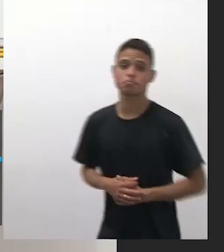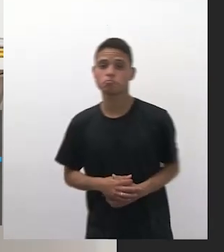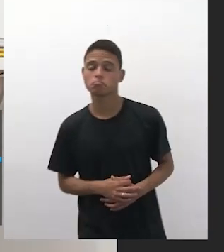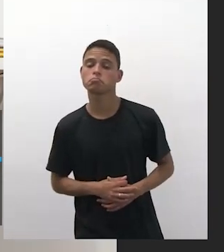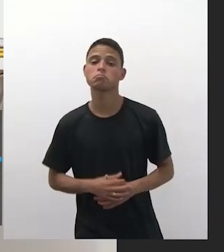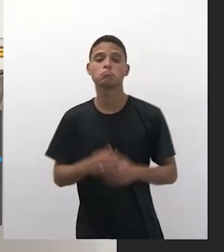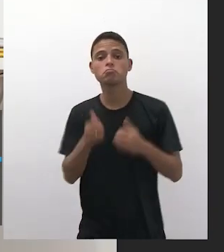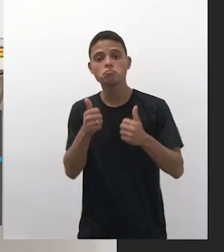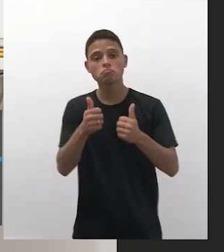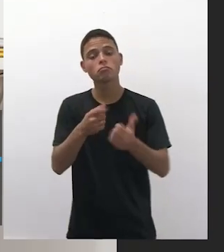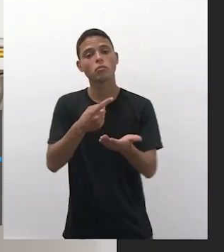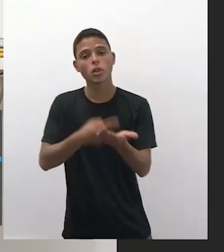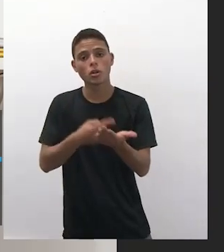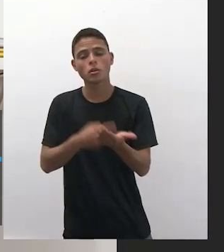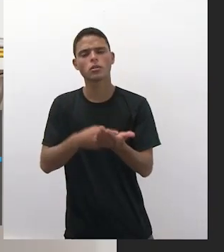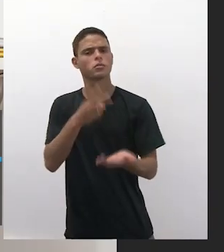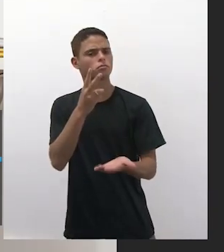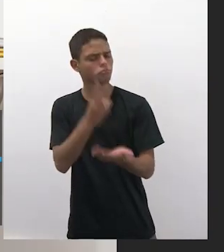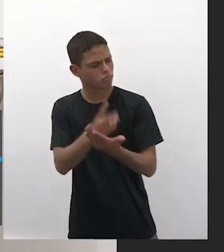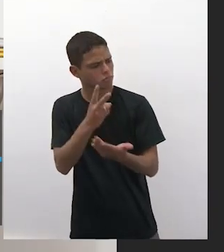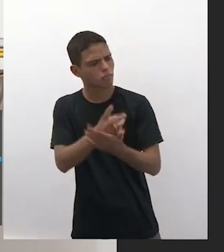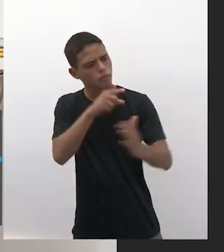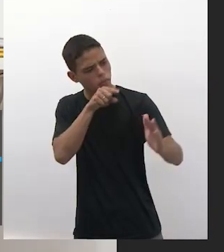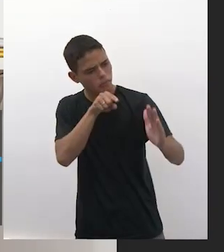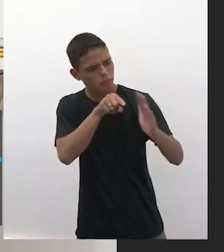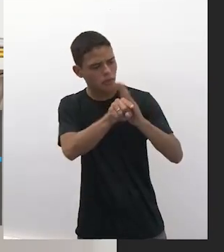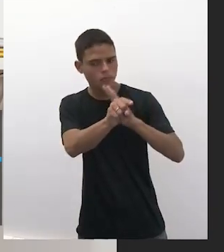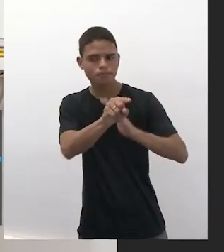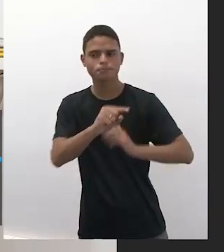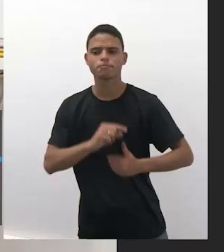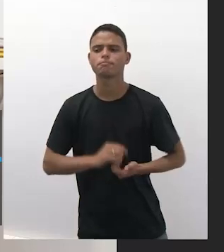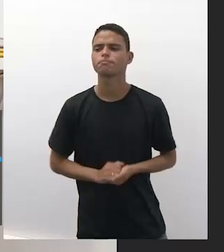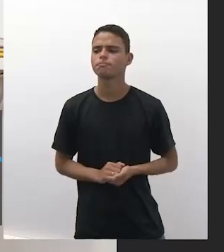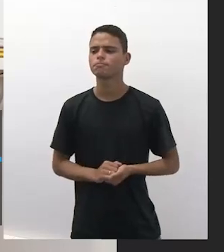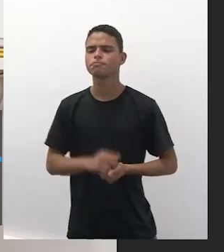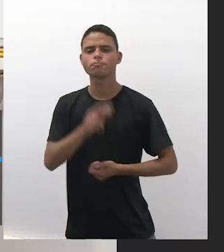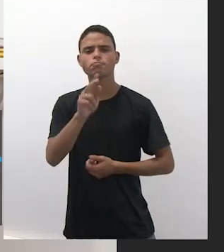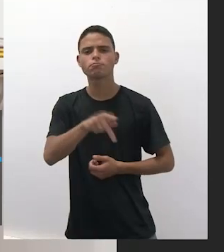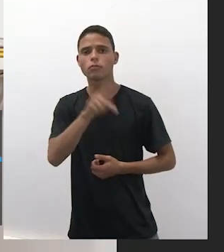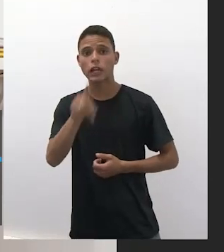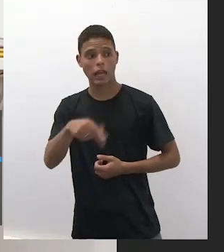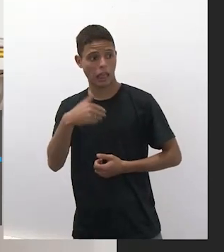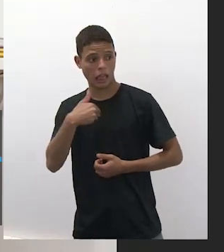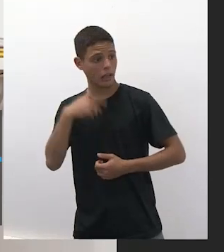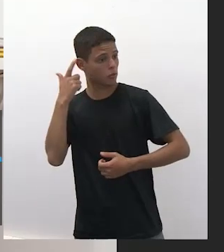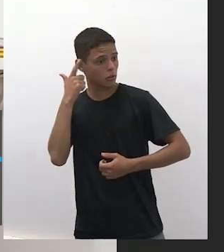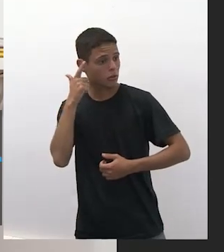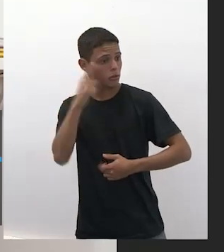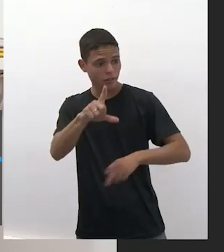Aí todo dia perguntava para ela, né, professora, eu vou passar